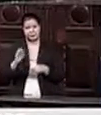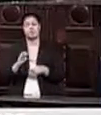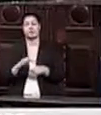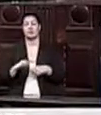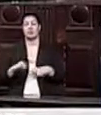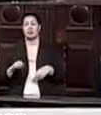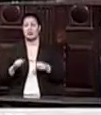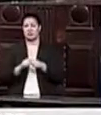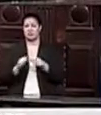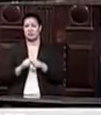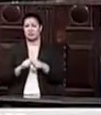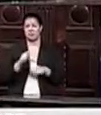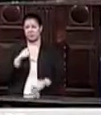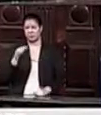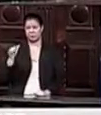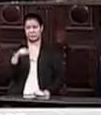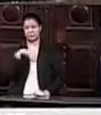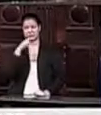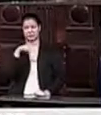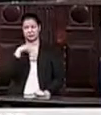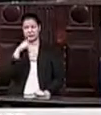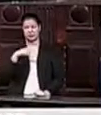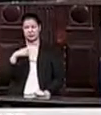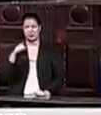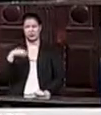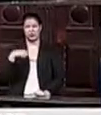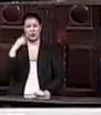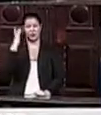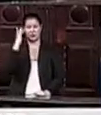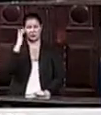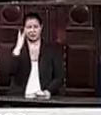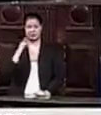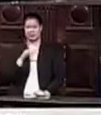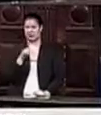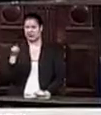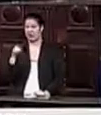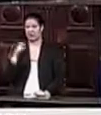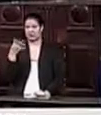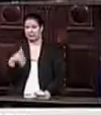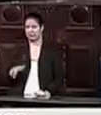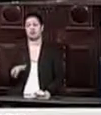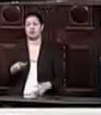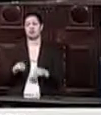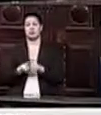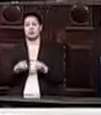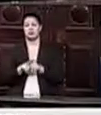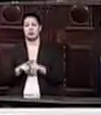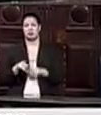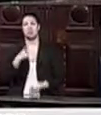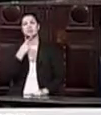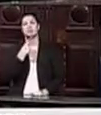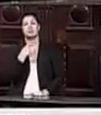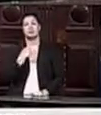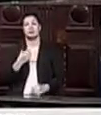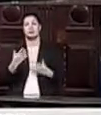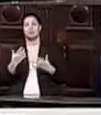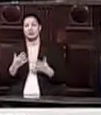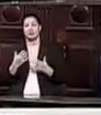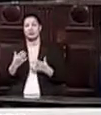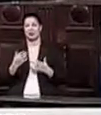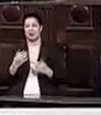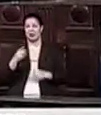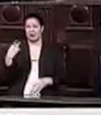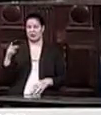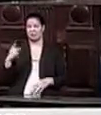Janeiro, e se isso não vai ser possível, porque eu acho que ninguém que lê os jornais de hoje vai ter vontade de vir para o Rio no feriado